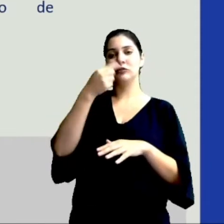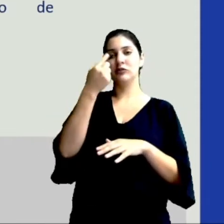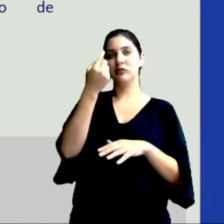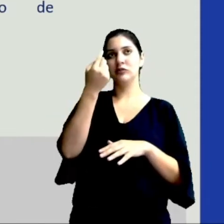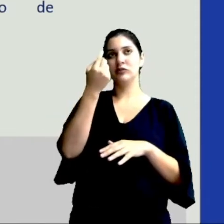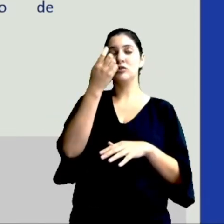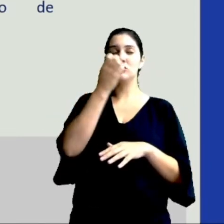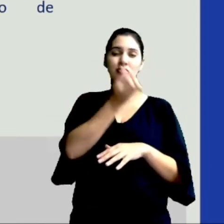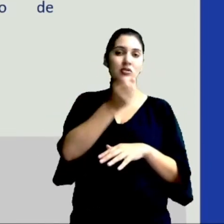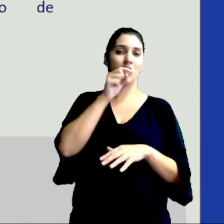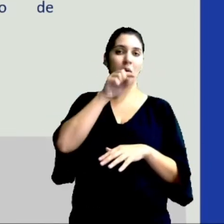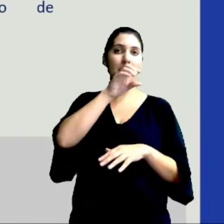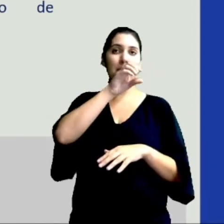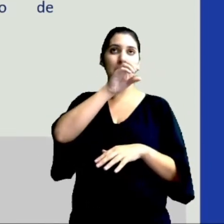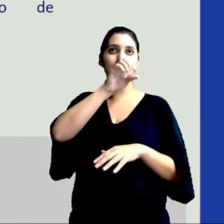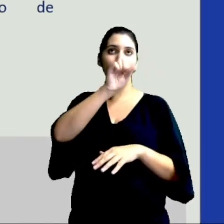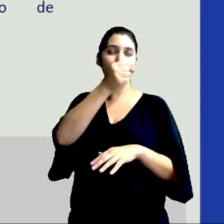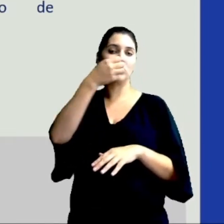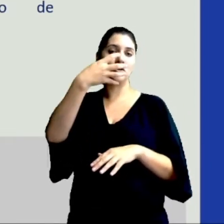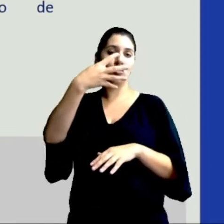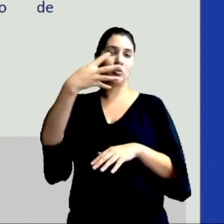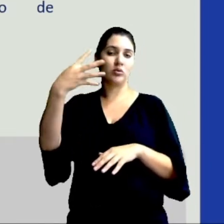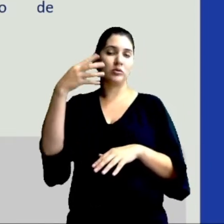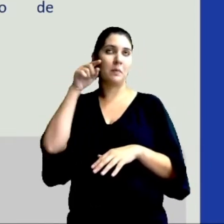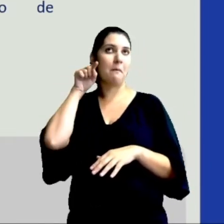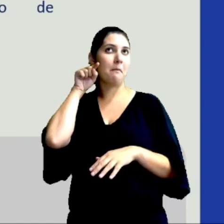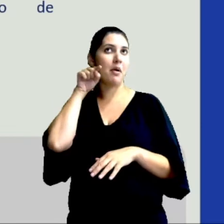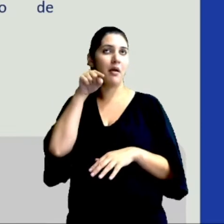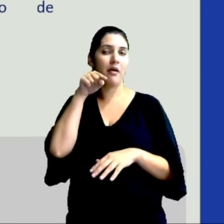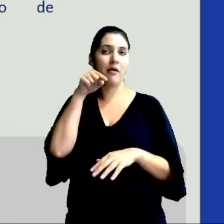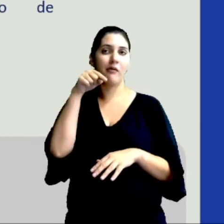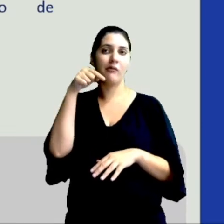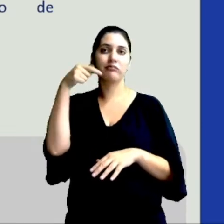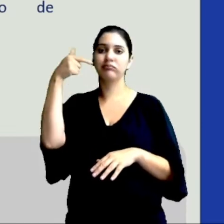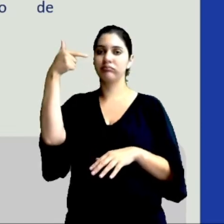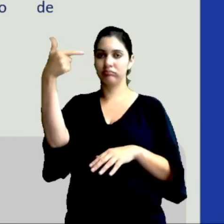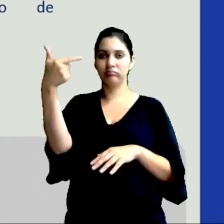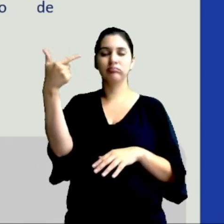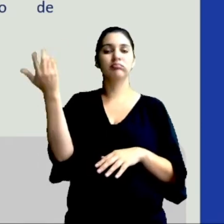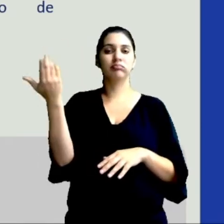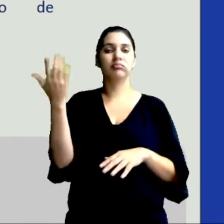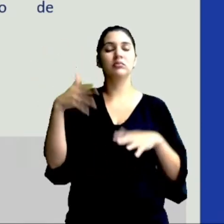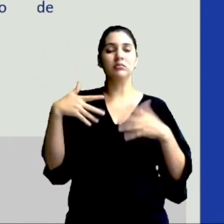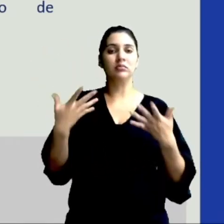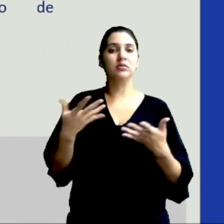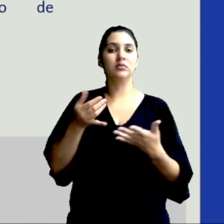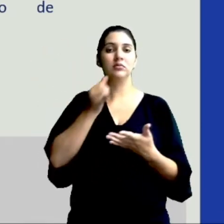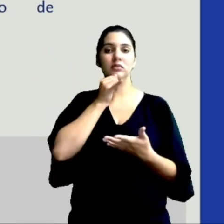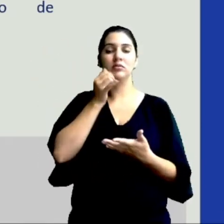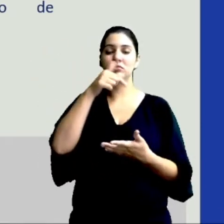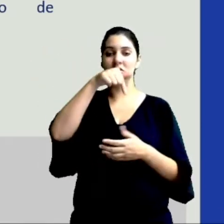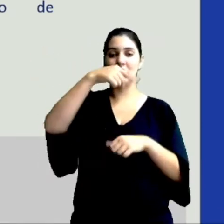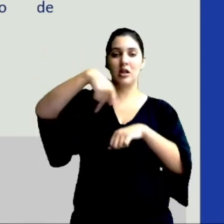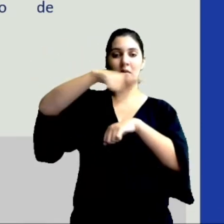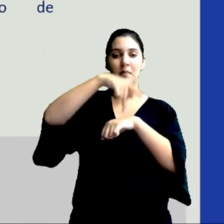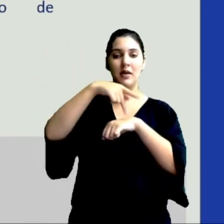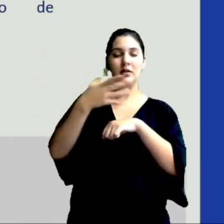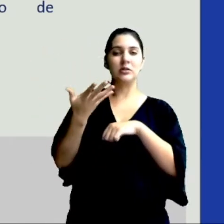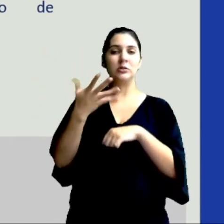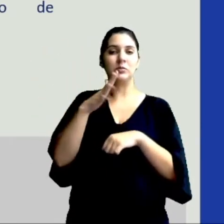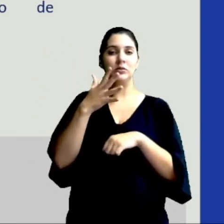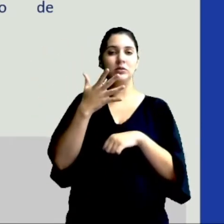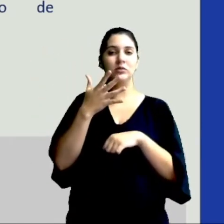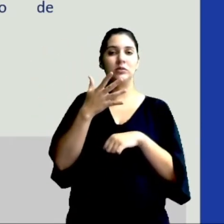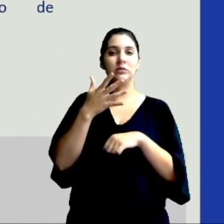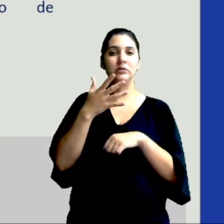6,6 milhões e 844 mil metros quadrados, né. Então, 7 países ocupam, eles